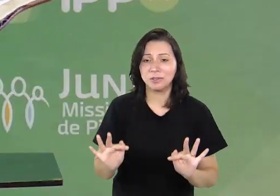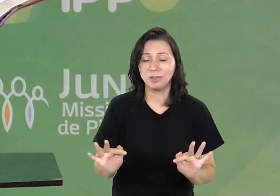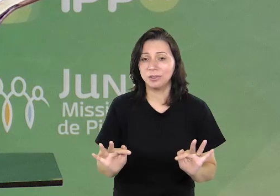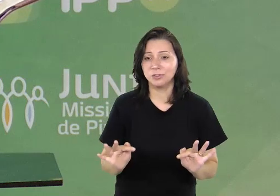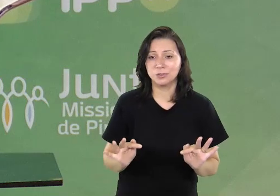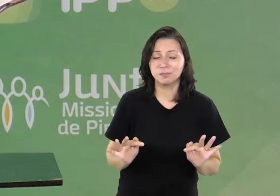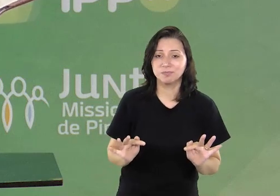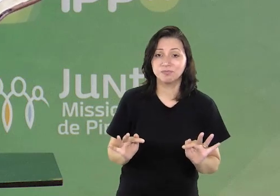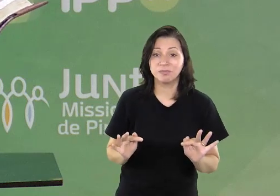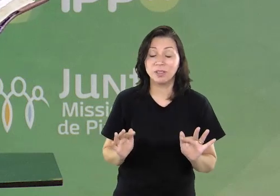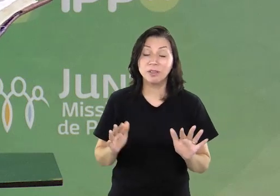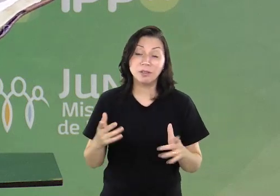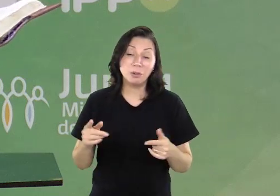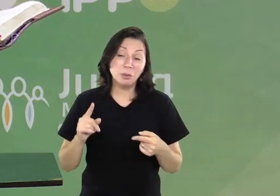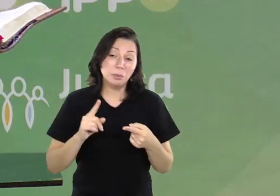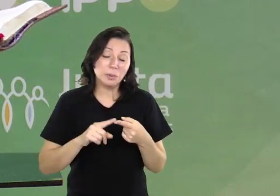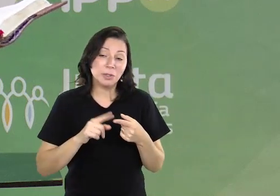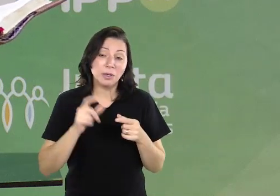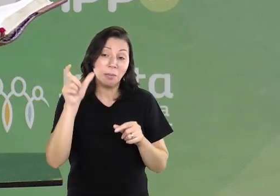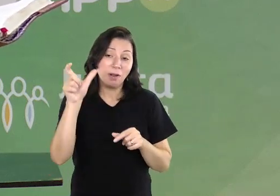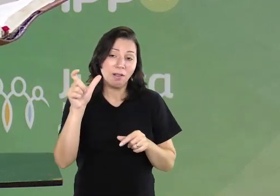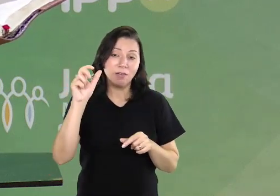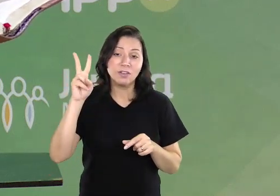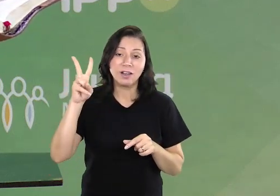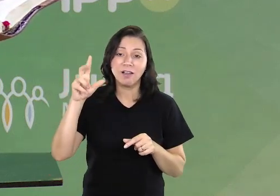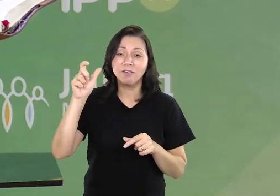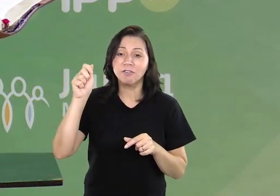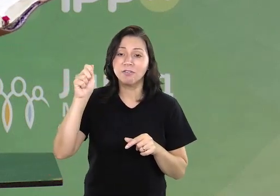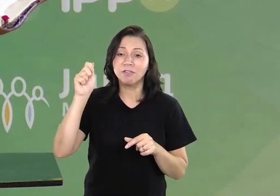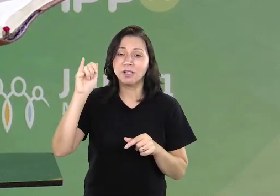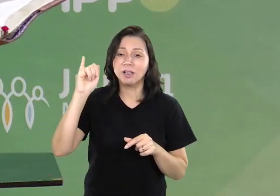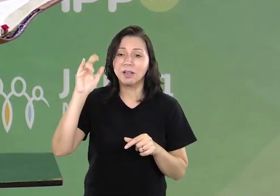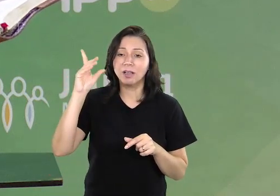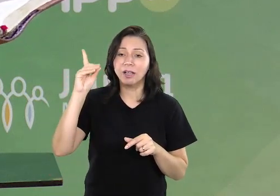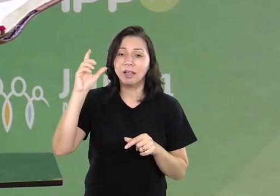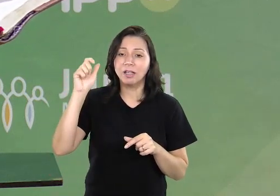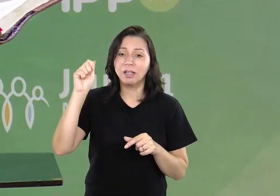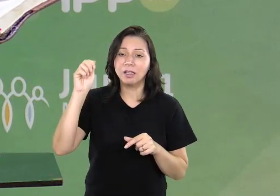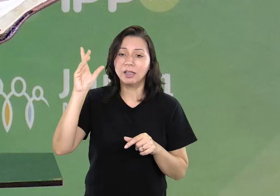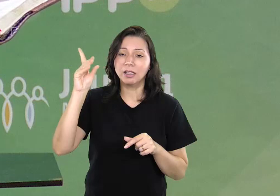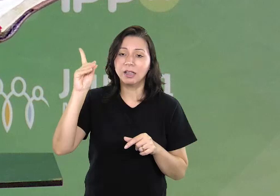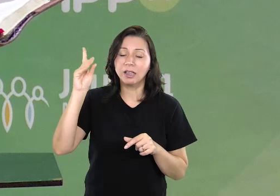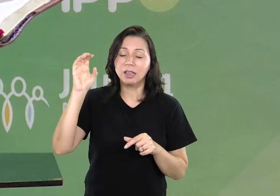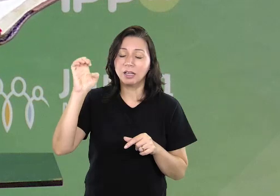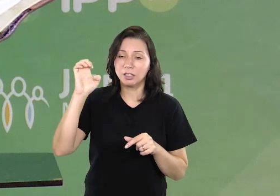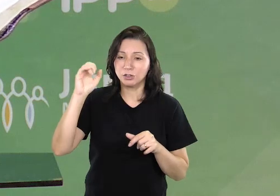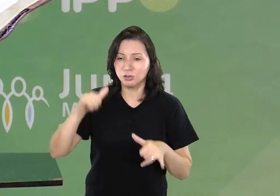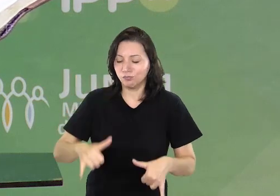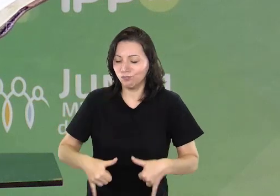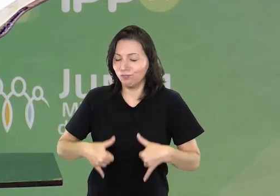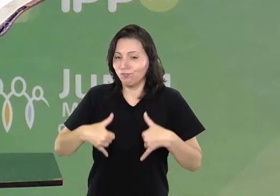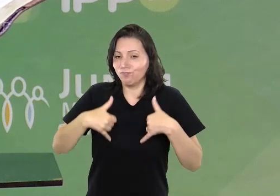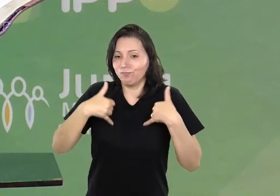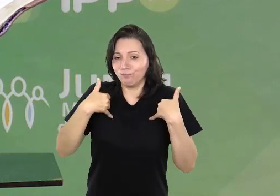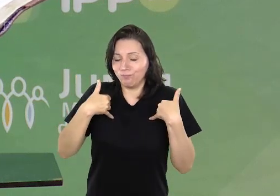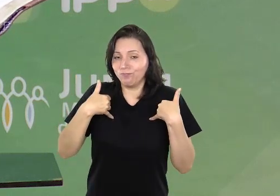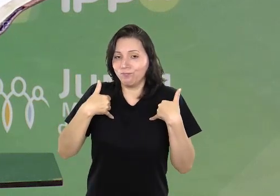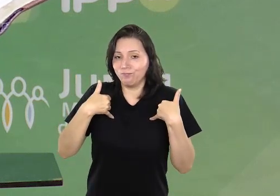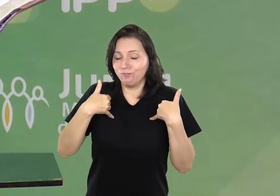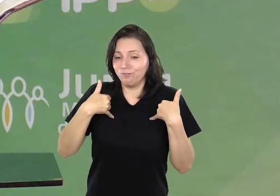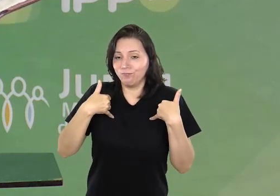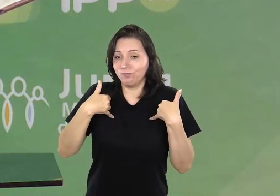primeiro vaidade a palavra vaidade significa Bolha de Sabão tá bonito mas não tem